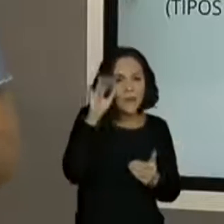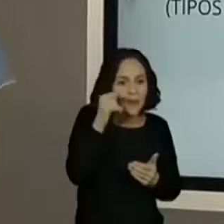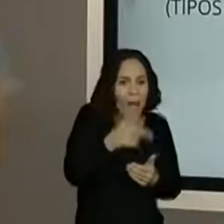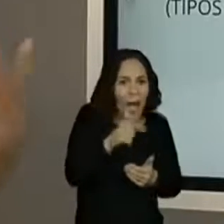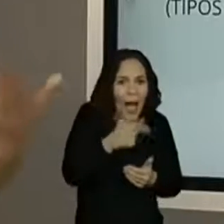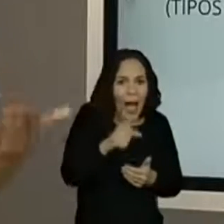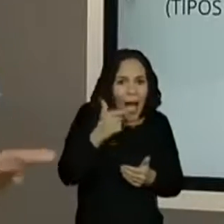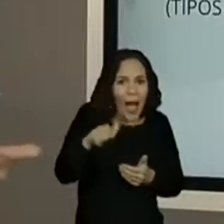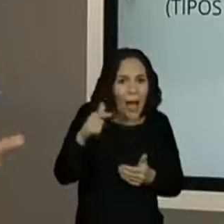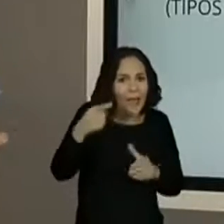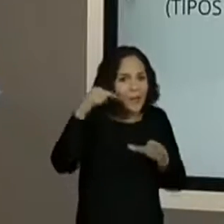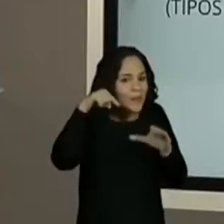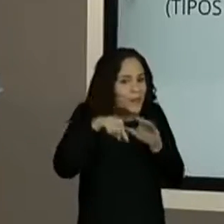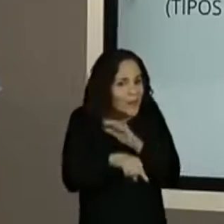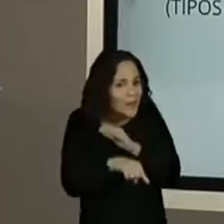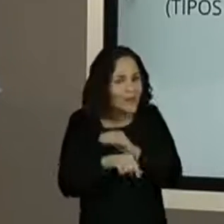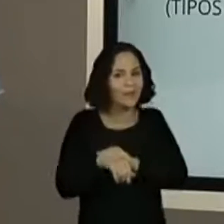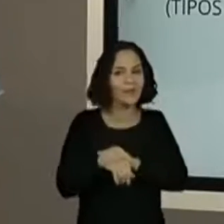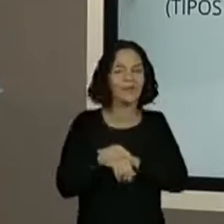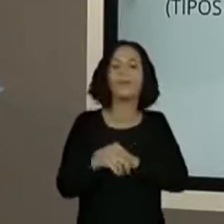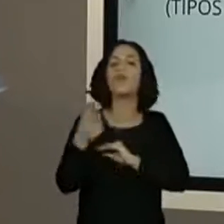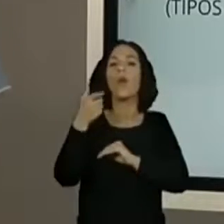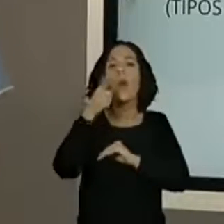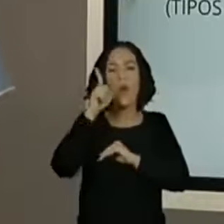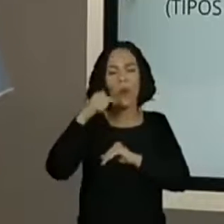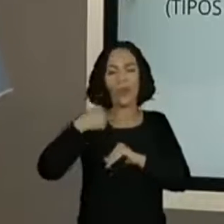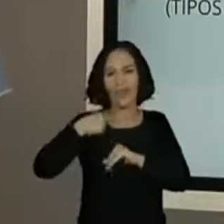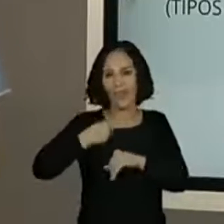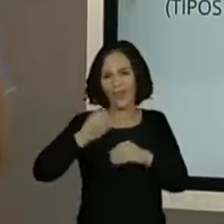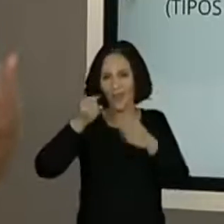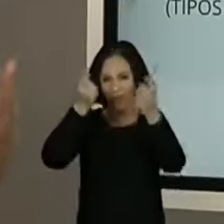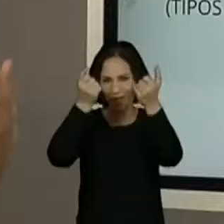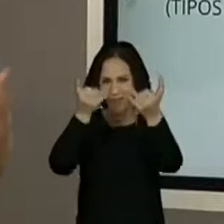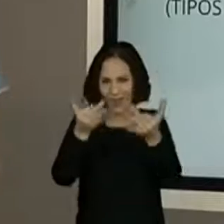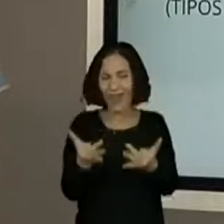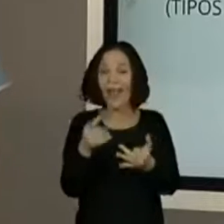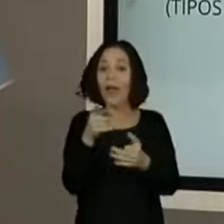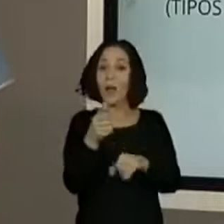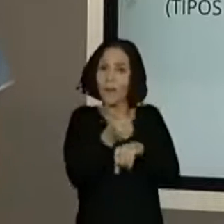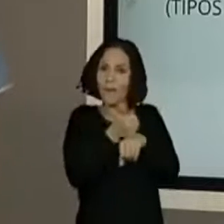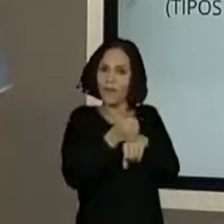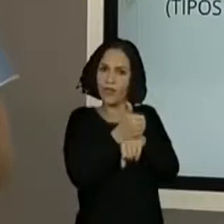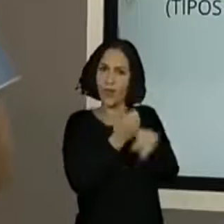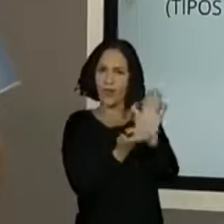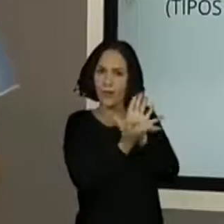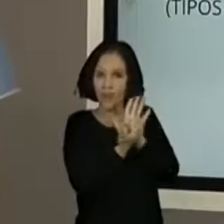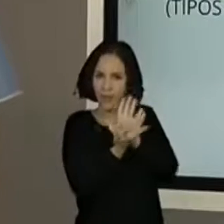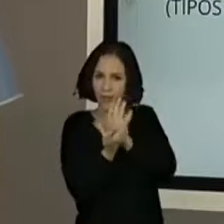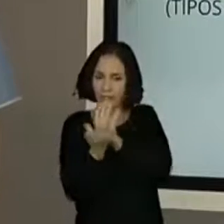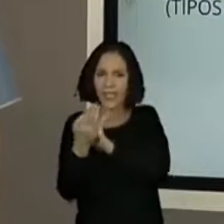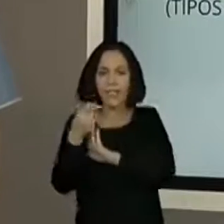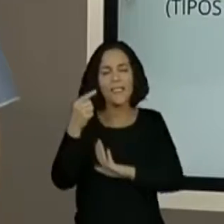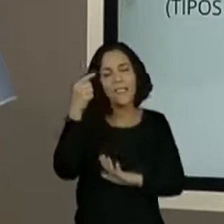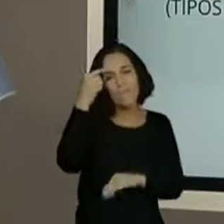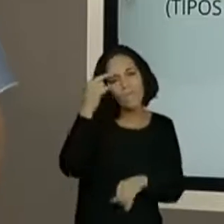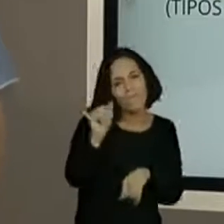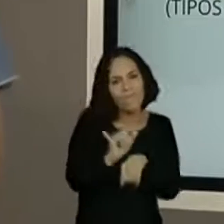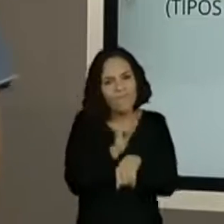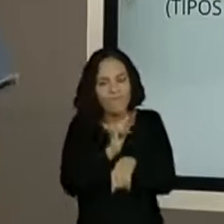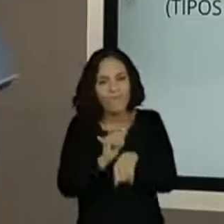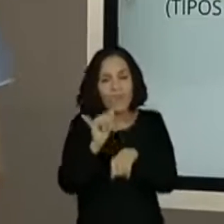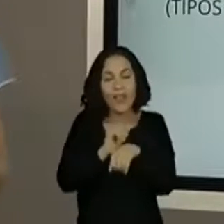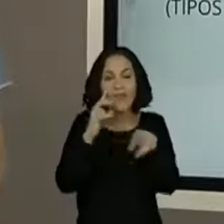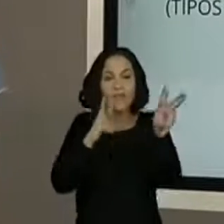universo. Ontem eu contei para vocês que os cartunistas usam de vários recursos para tentar ali cativar o seu leitor